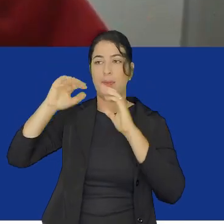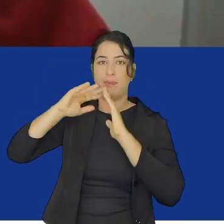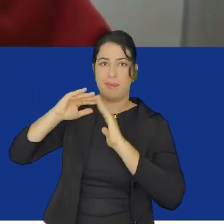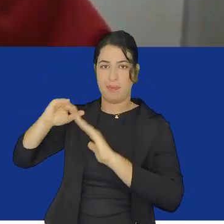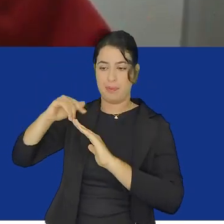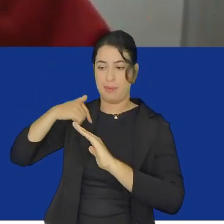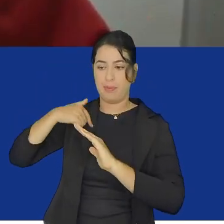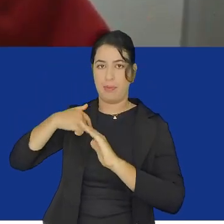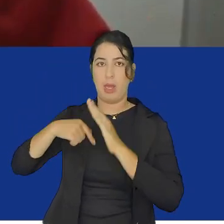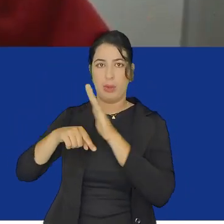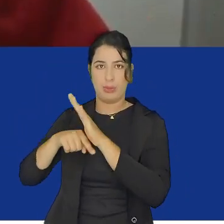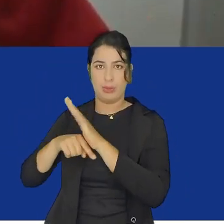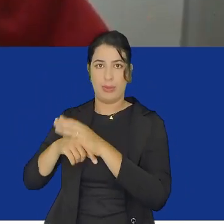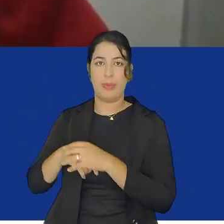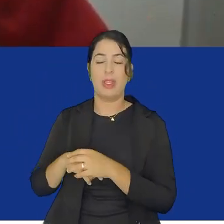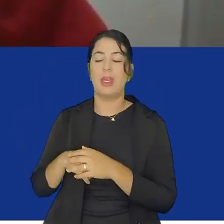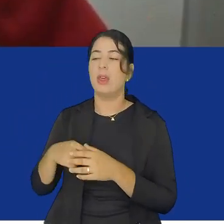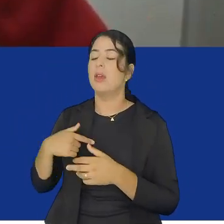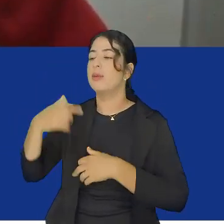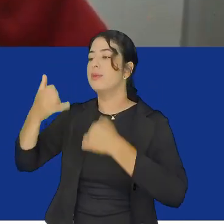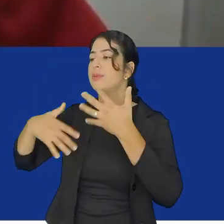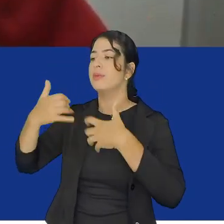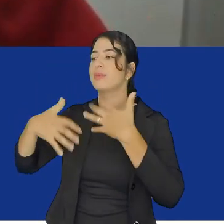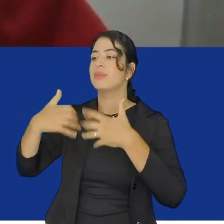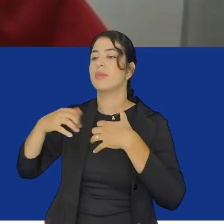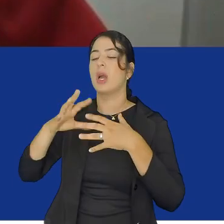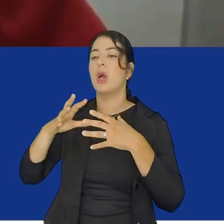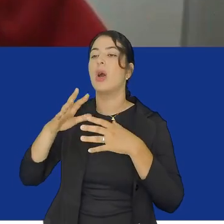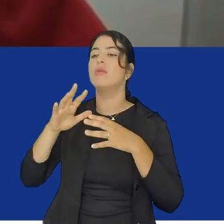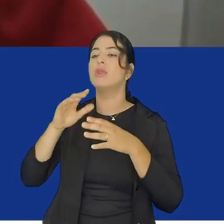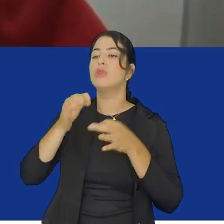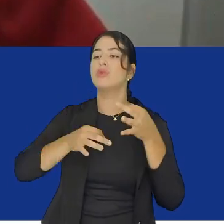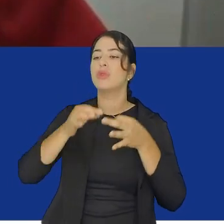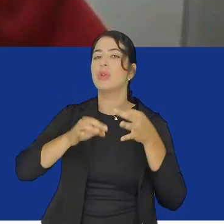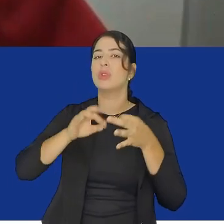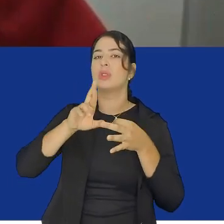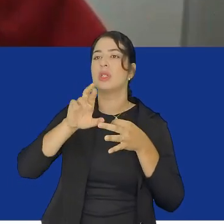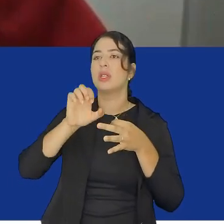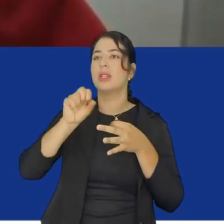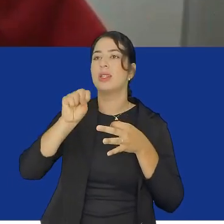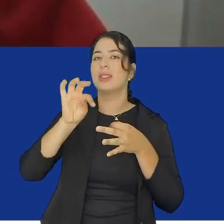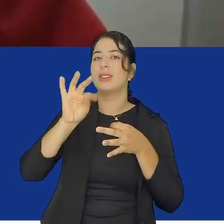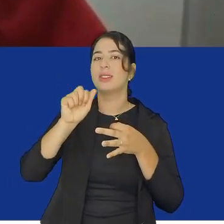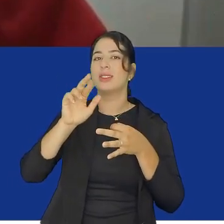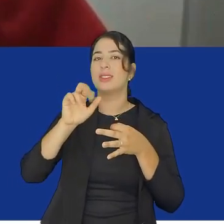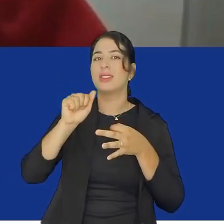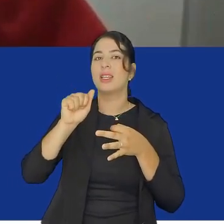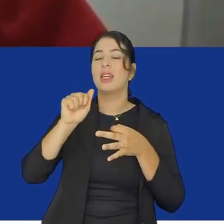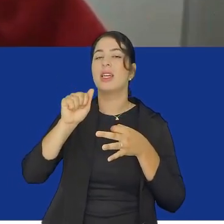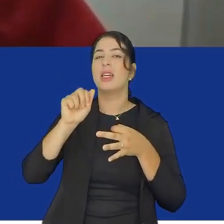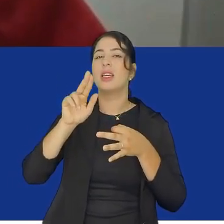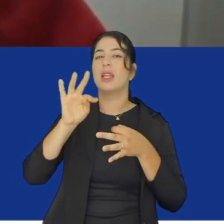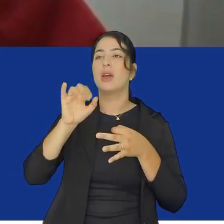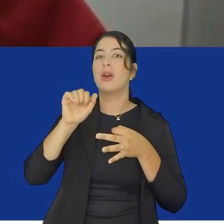restaurativa. Quando eu cheguei lá e eu comecei a explicar o que é a justiça restaurativa, dois ficaram muito bravos, mas